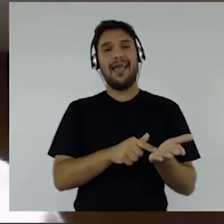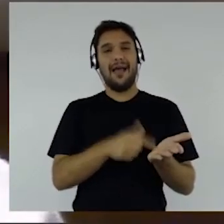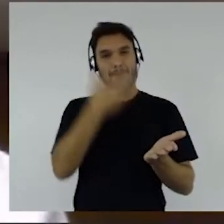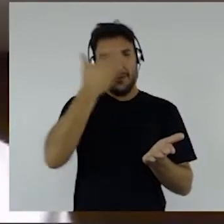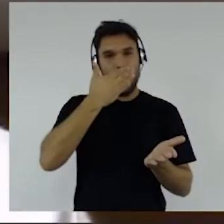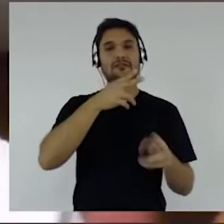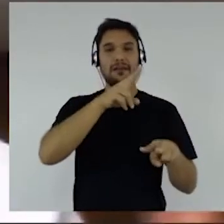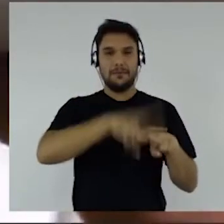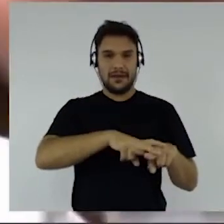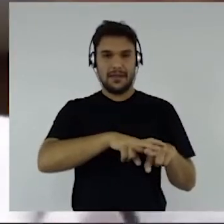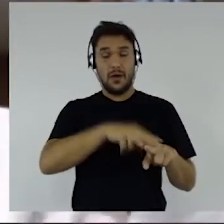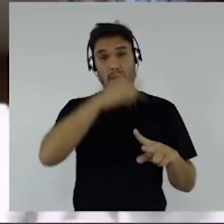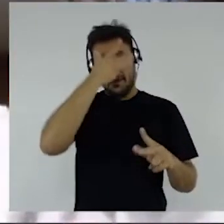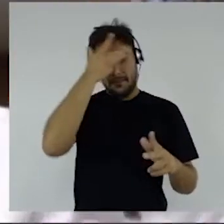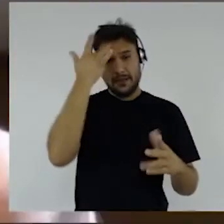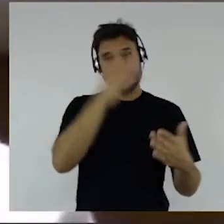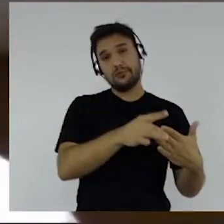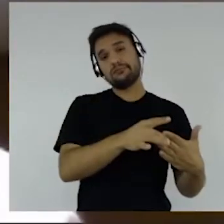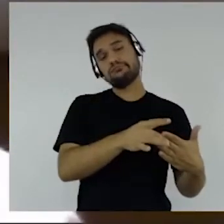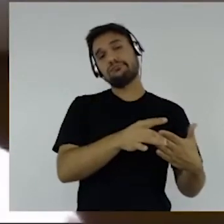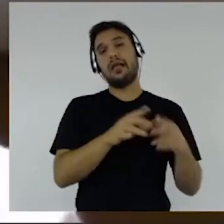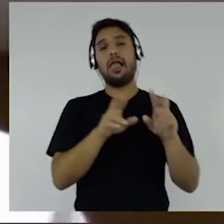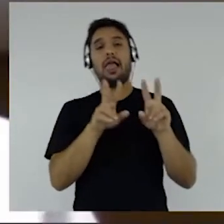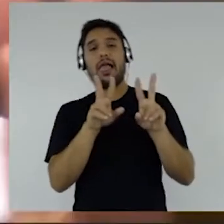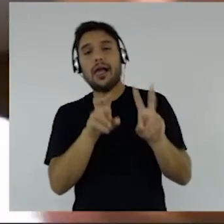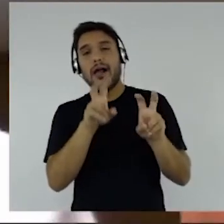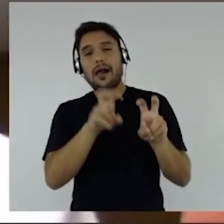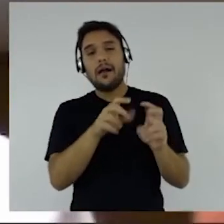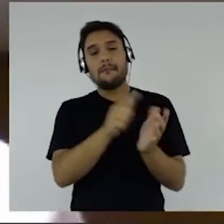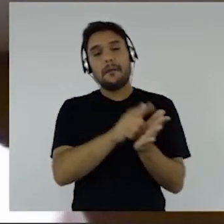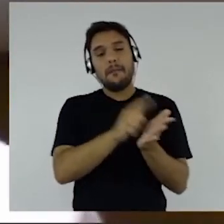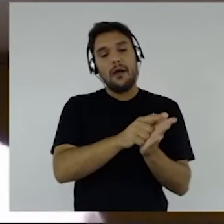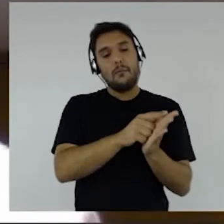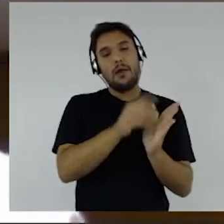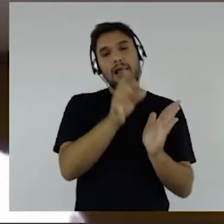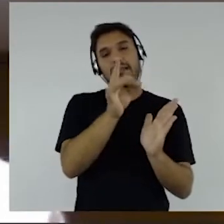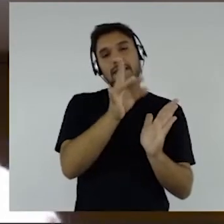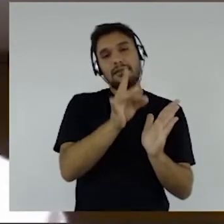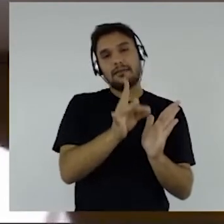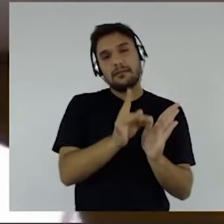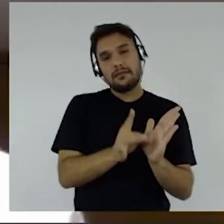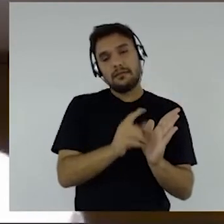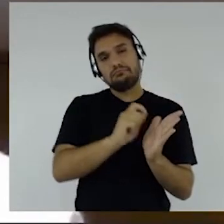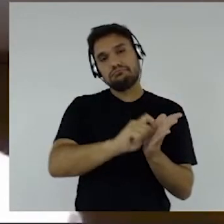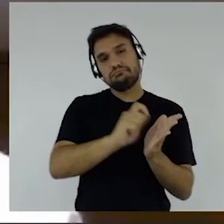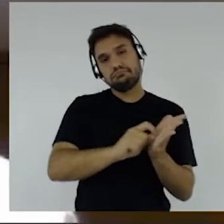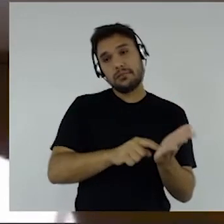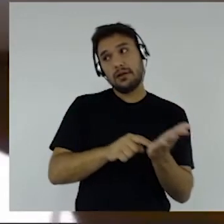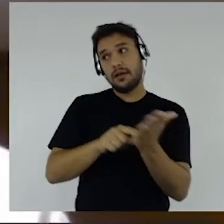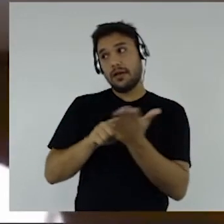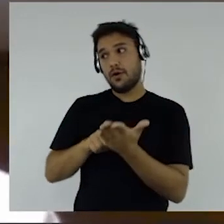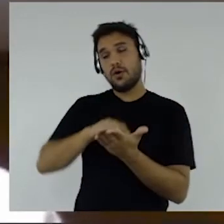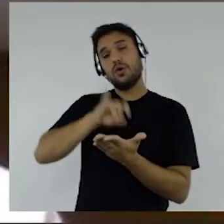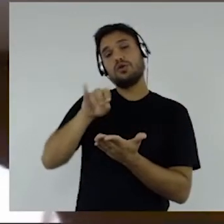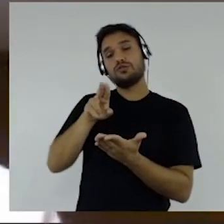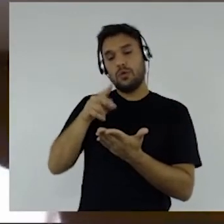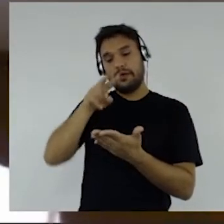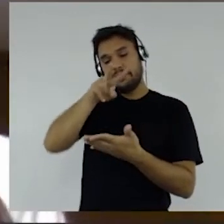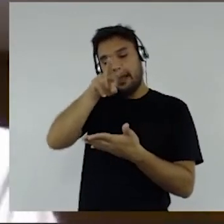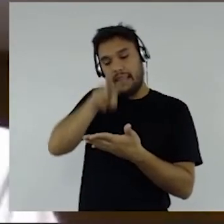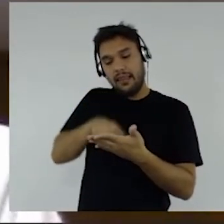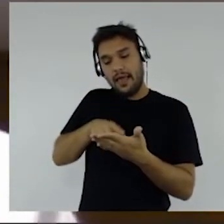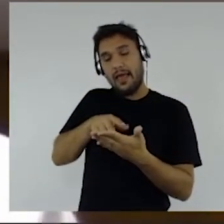flagrante. A pessoa era conduzida, entre aspas, por meio de um papel até o juiz, para que o juiz pudesse fazer a